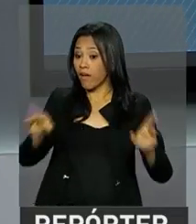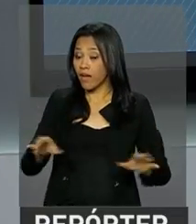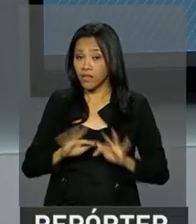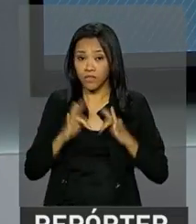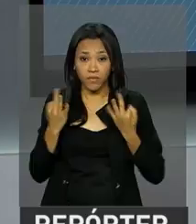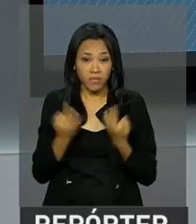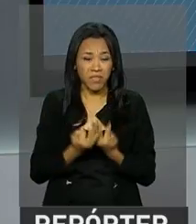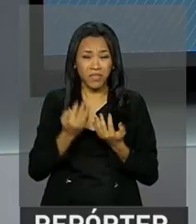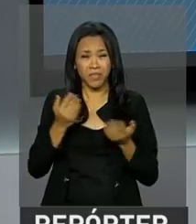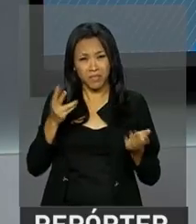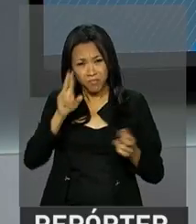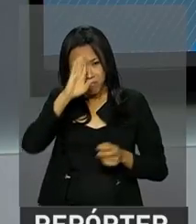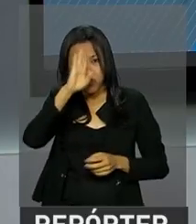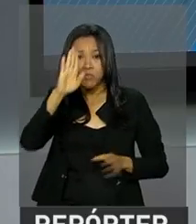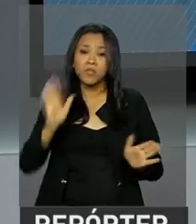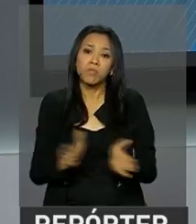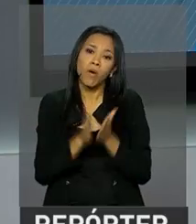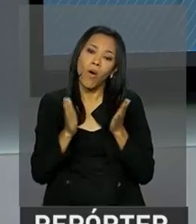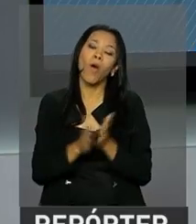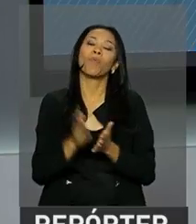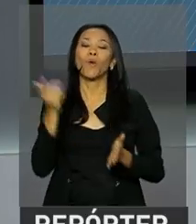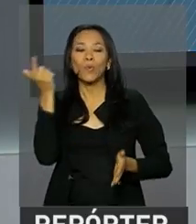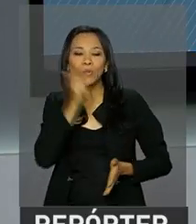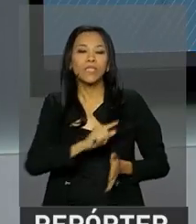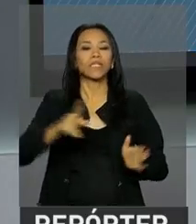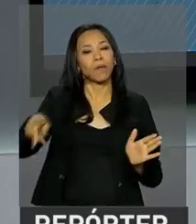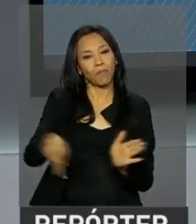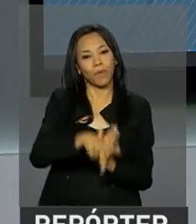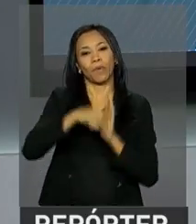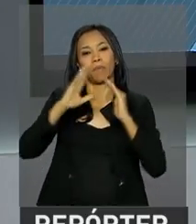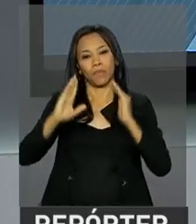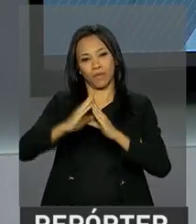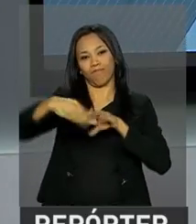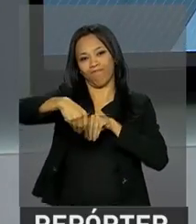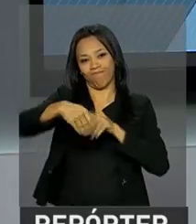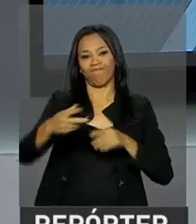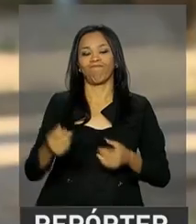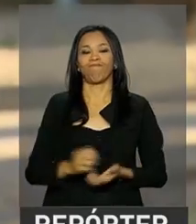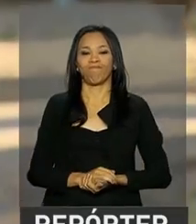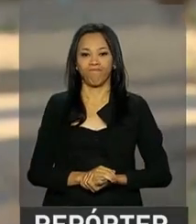baixa renda, tenham finalmente a escritura da casa própria.